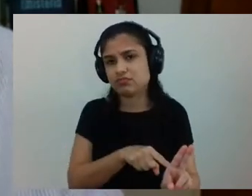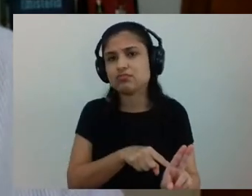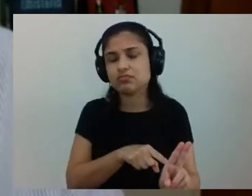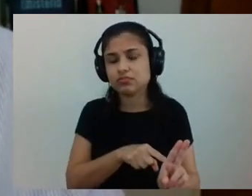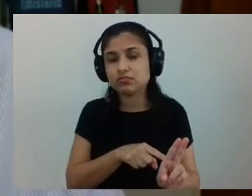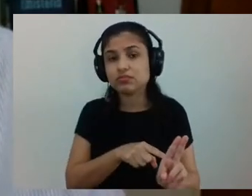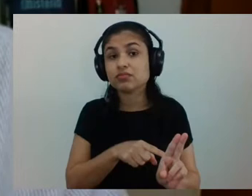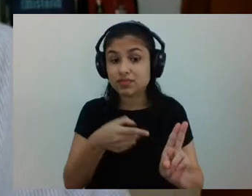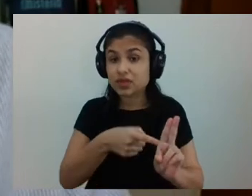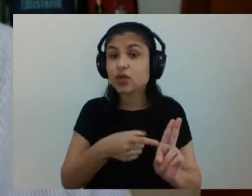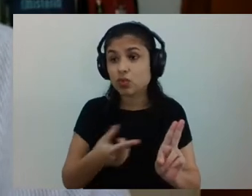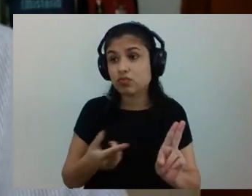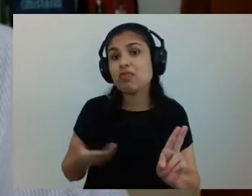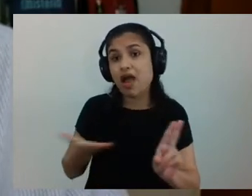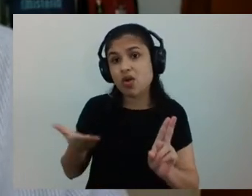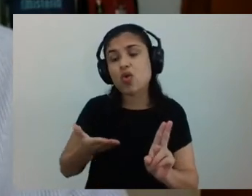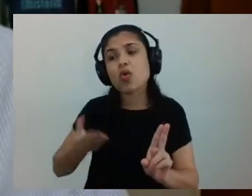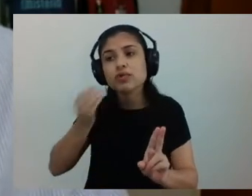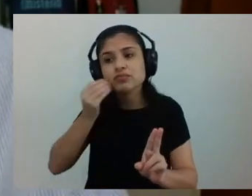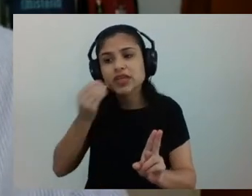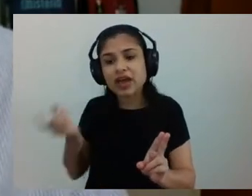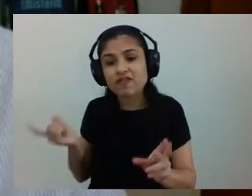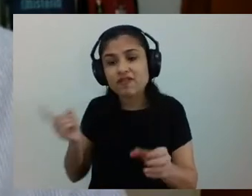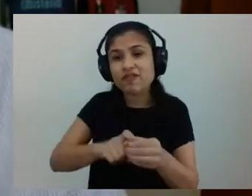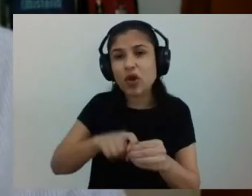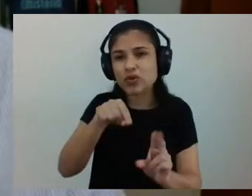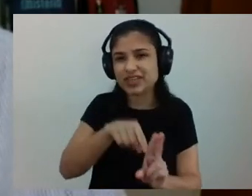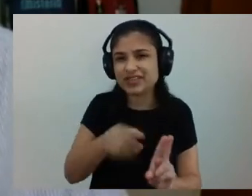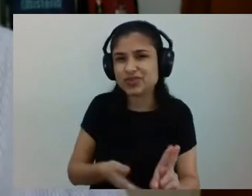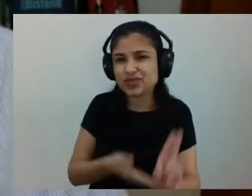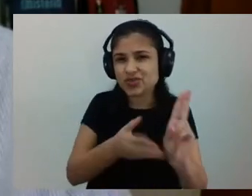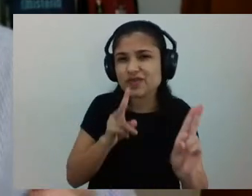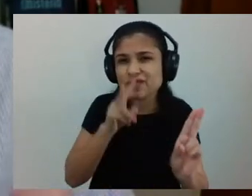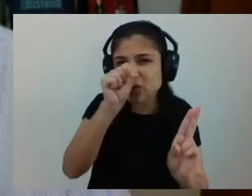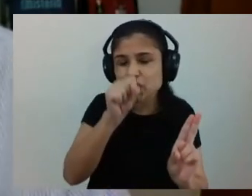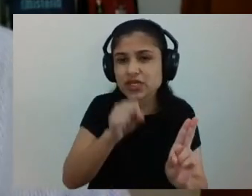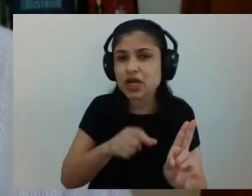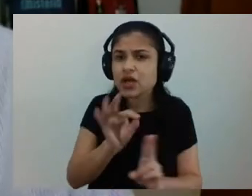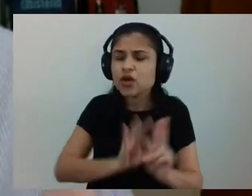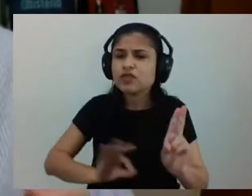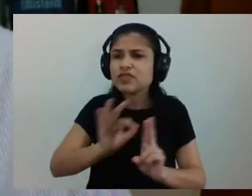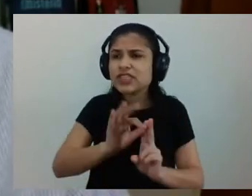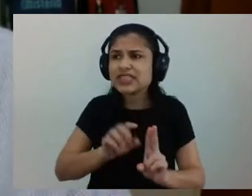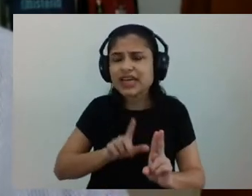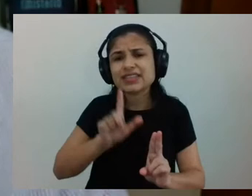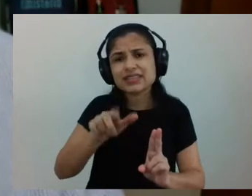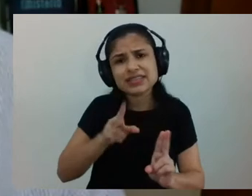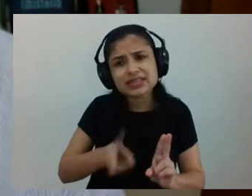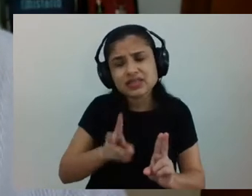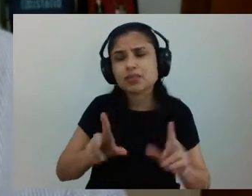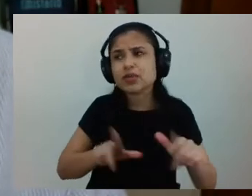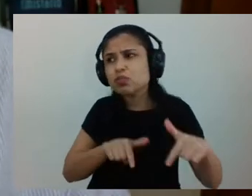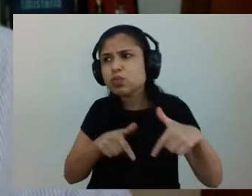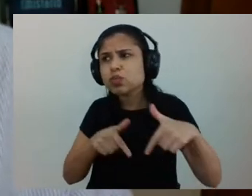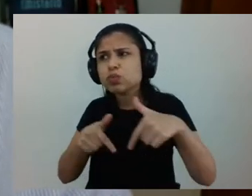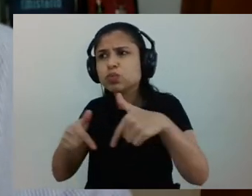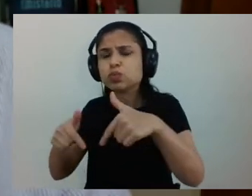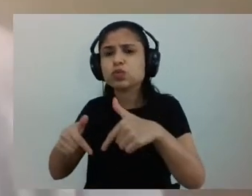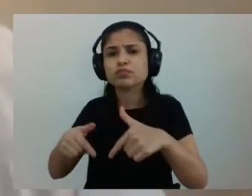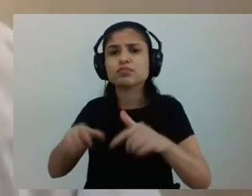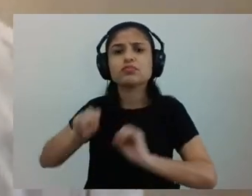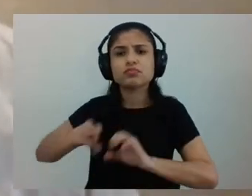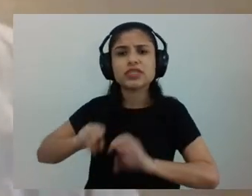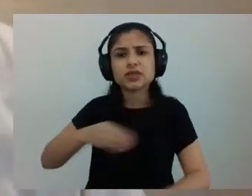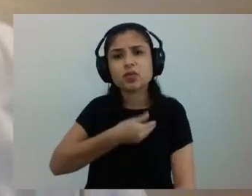isso da UFSCar. A UFSCar vai estar sempre na linha de frente, lutando pelo ensino público gratuito e de qualidade. 2 minutos.